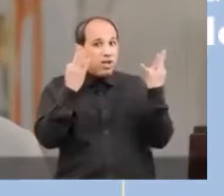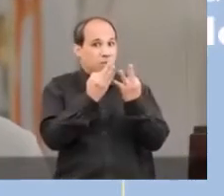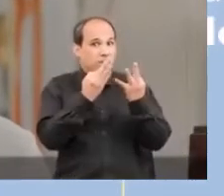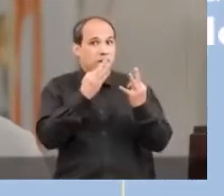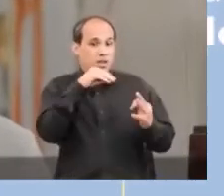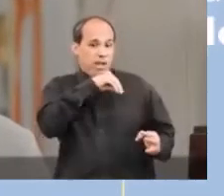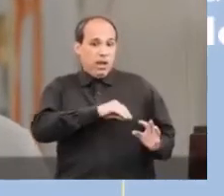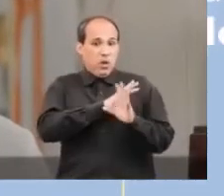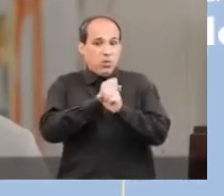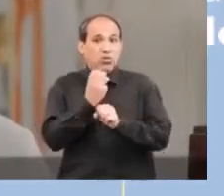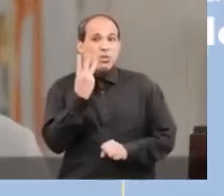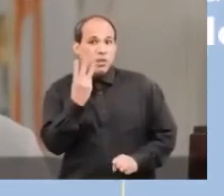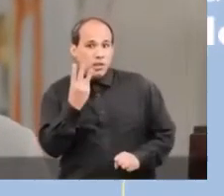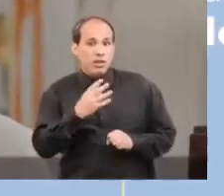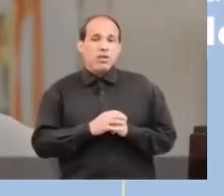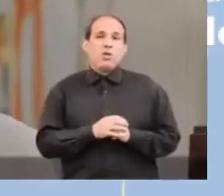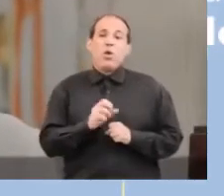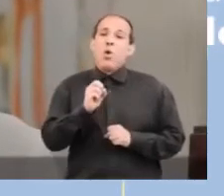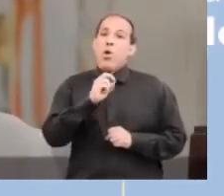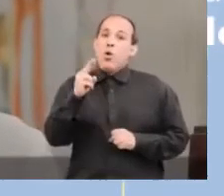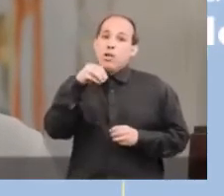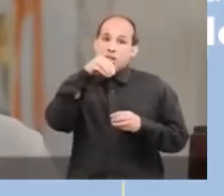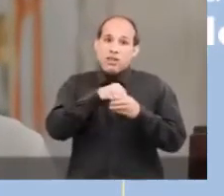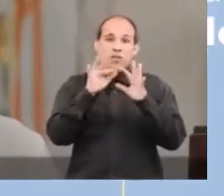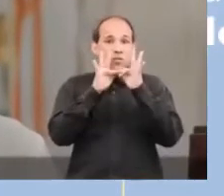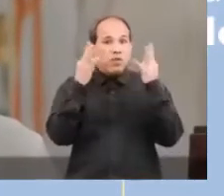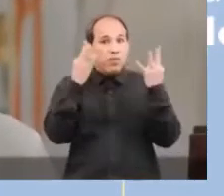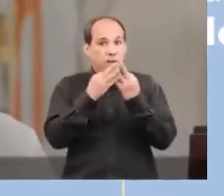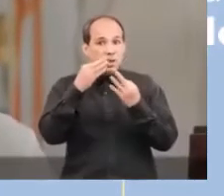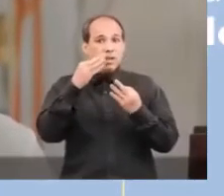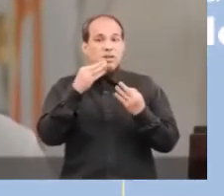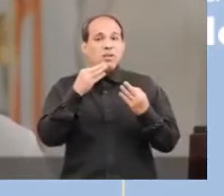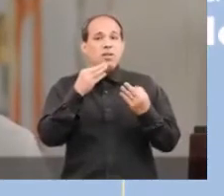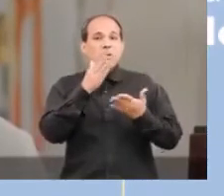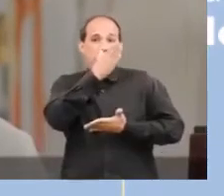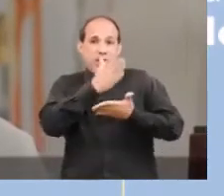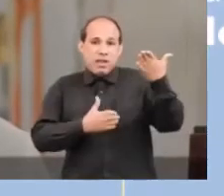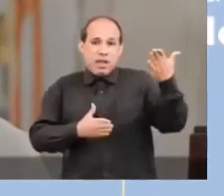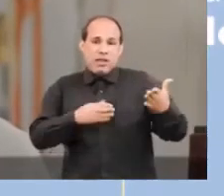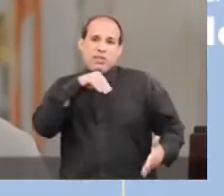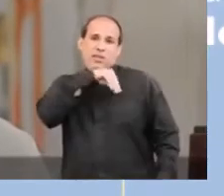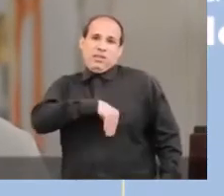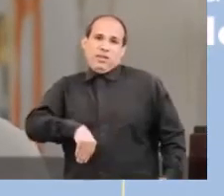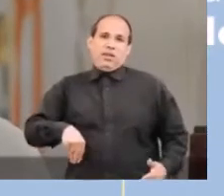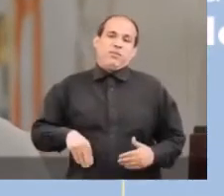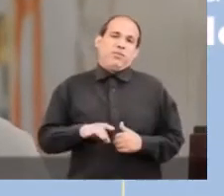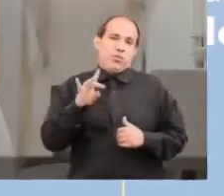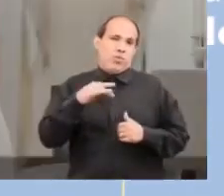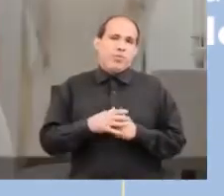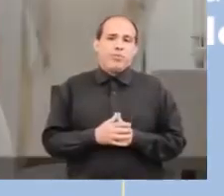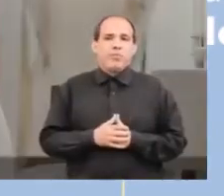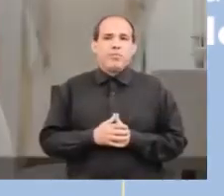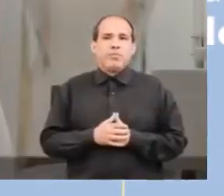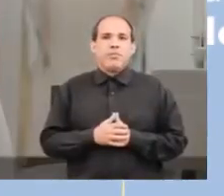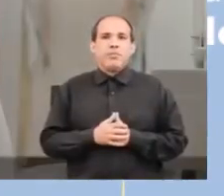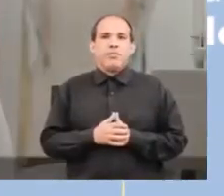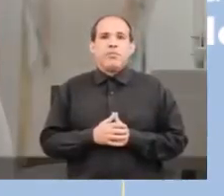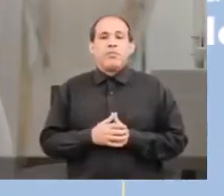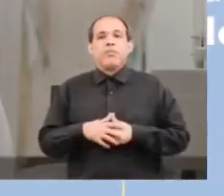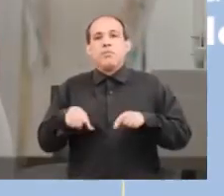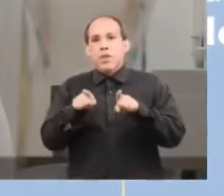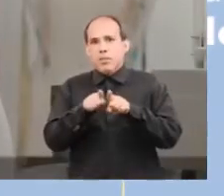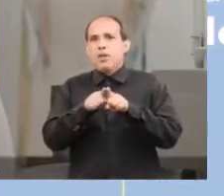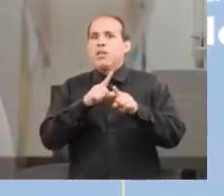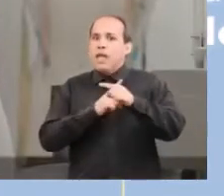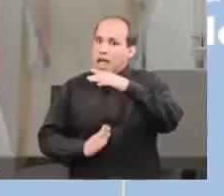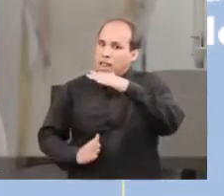até 3 salários mínimos, ou se a renda de cada membro da família for de até 0,5 salário mínimo. Neste caso,